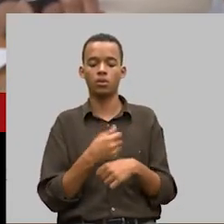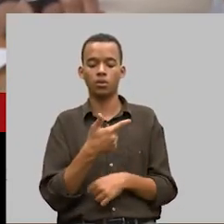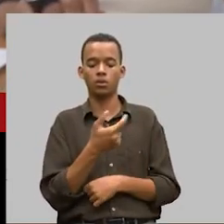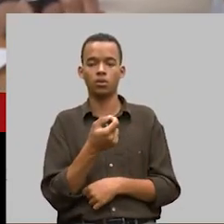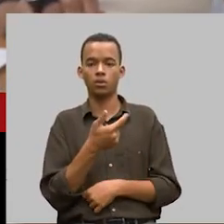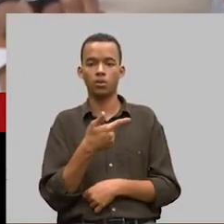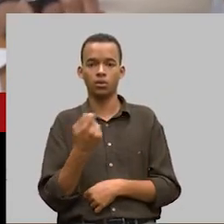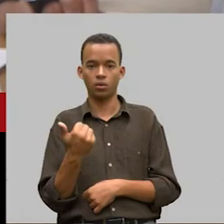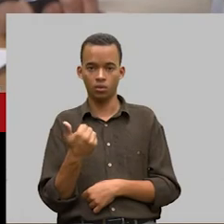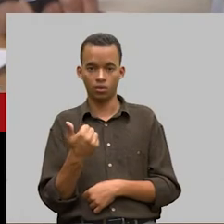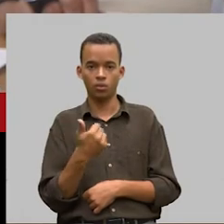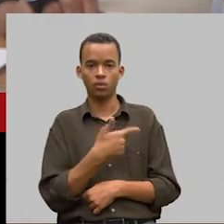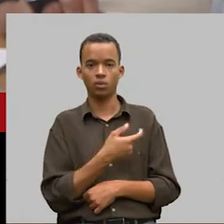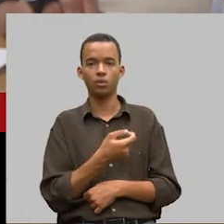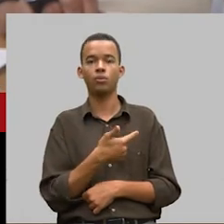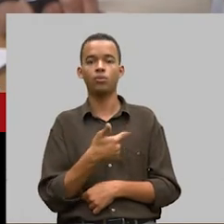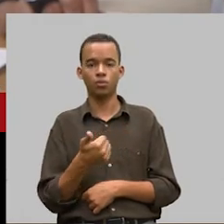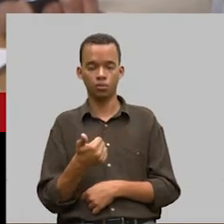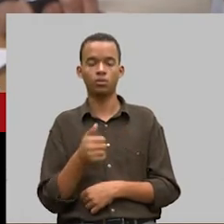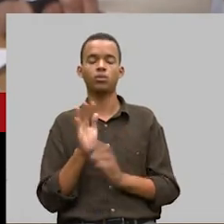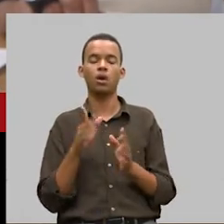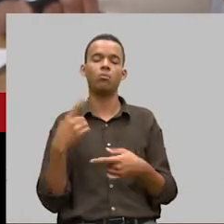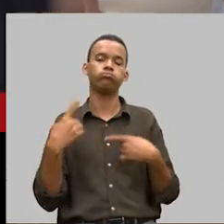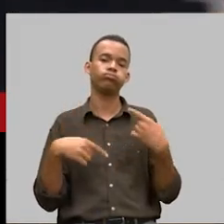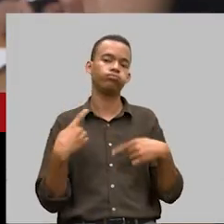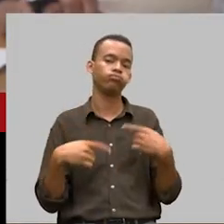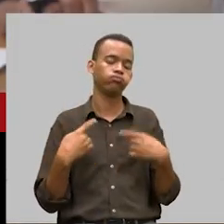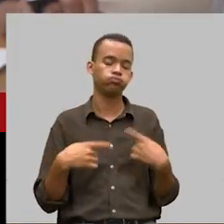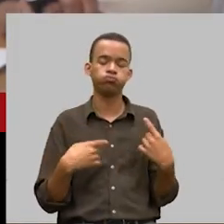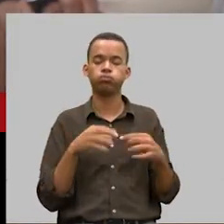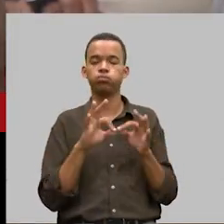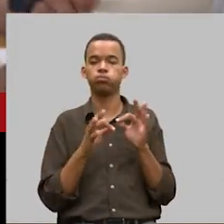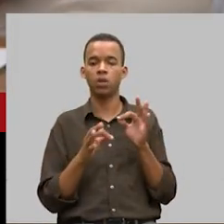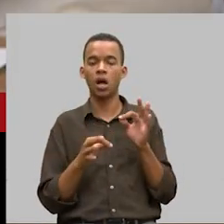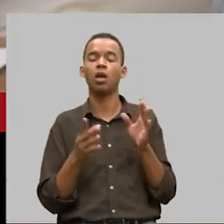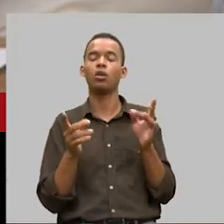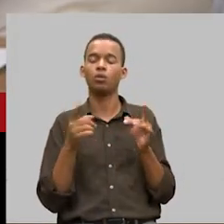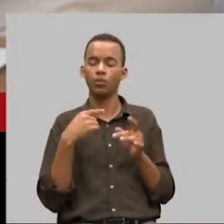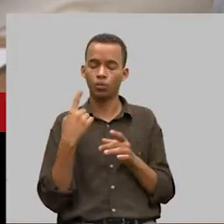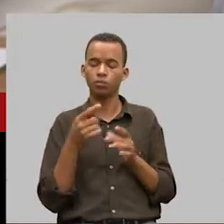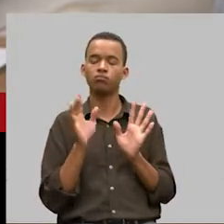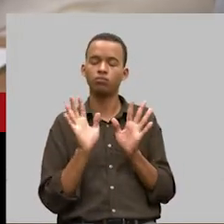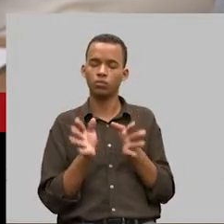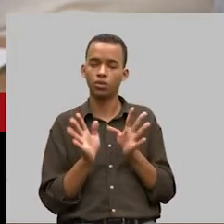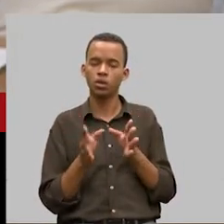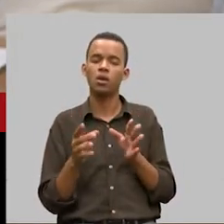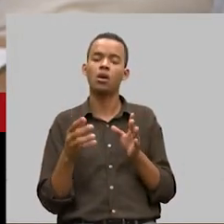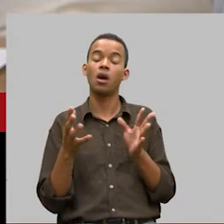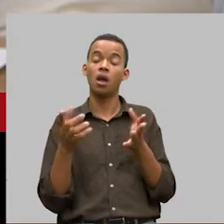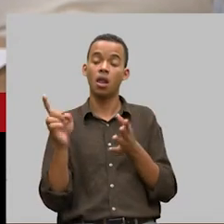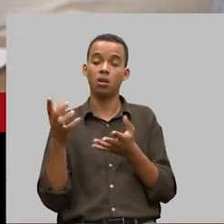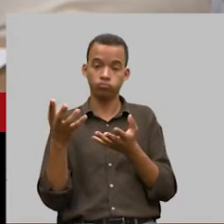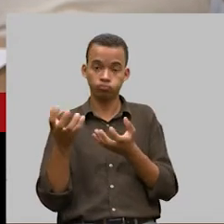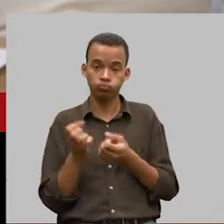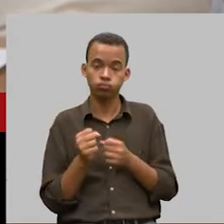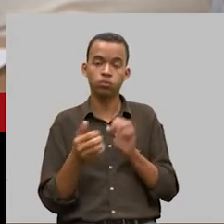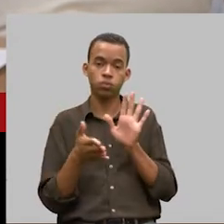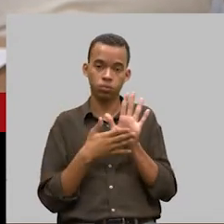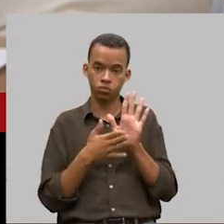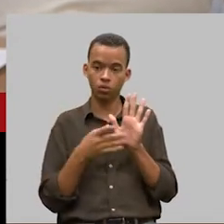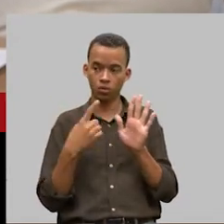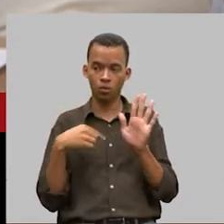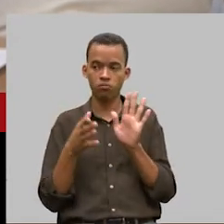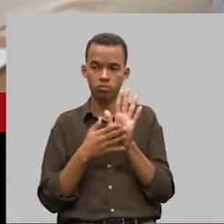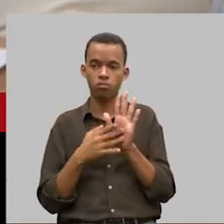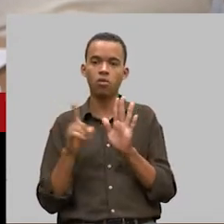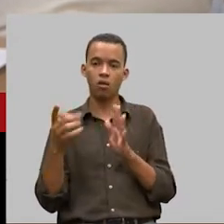né depois de muito debate ela acolheu a nossa proposta e já existem termos de de elabora de colaboração